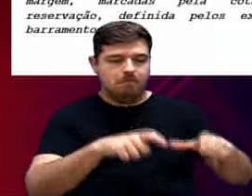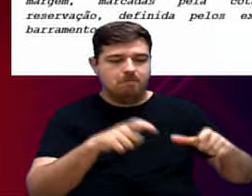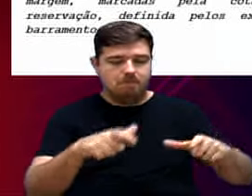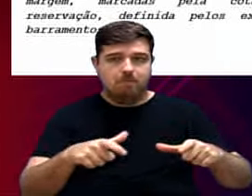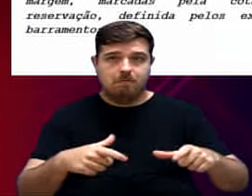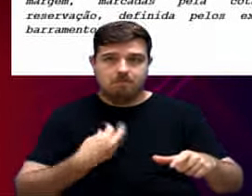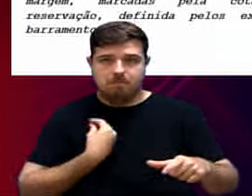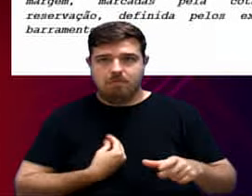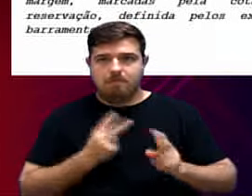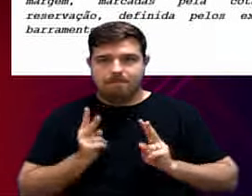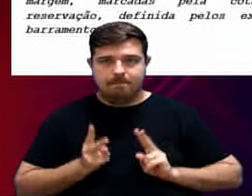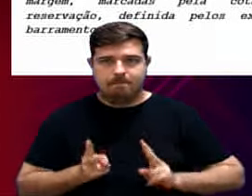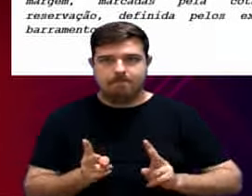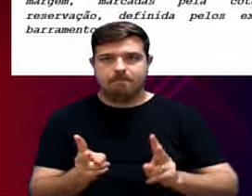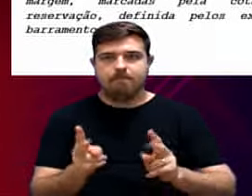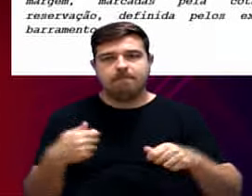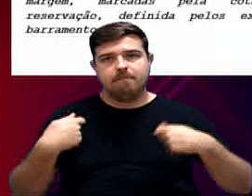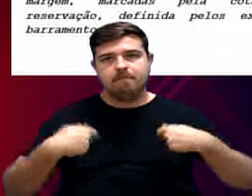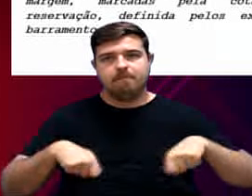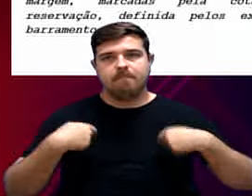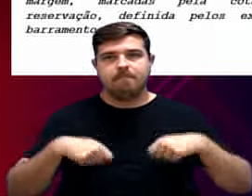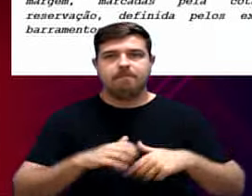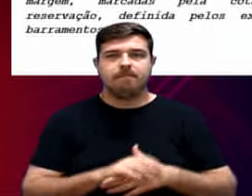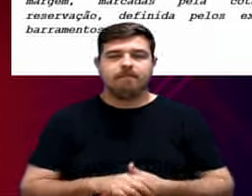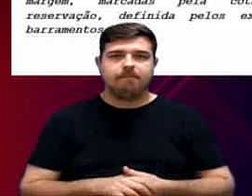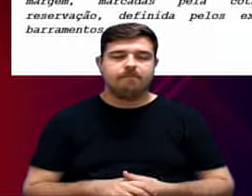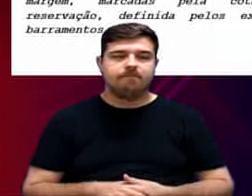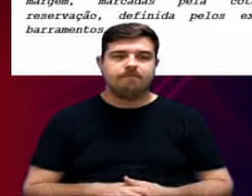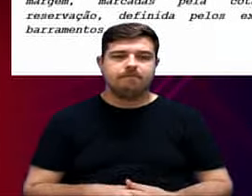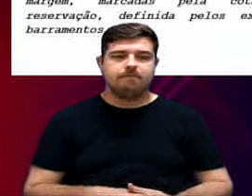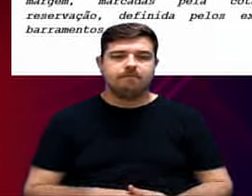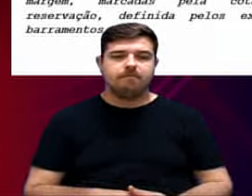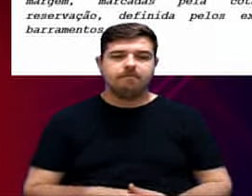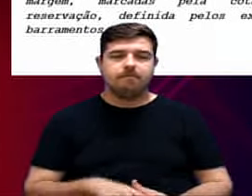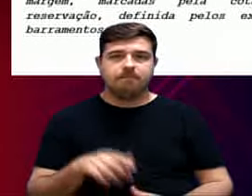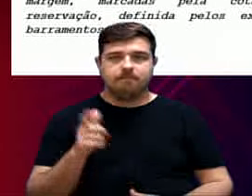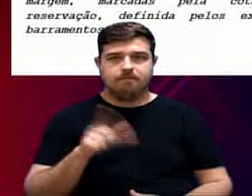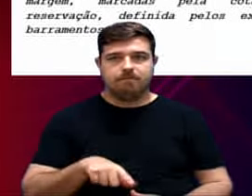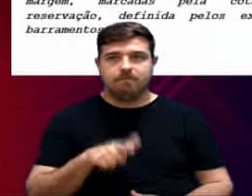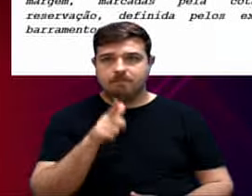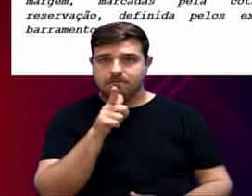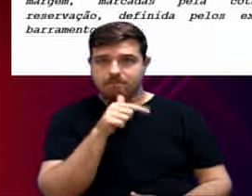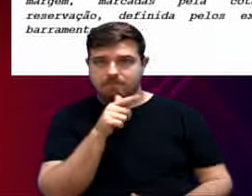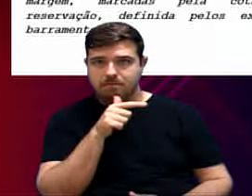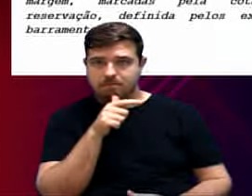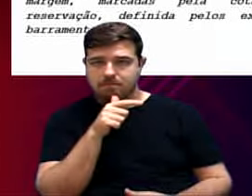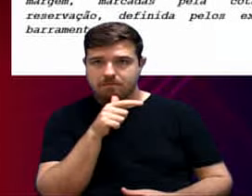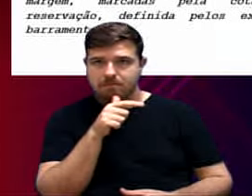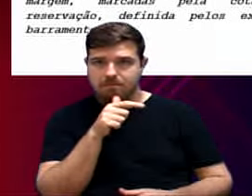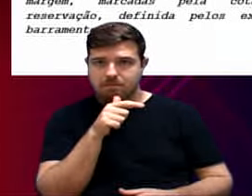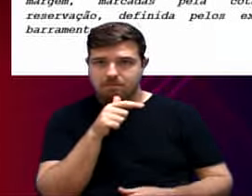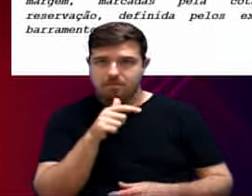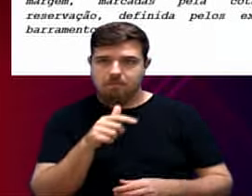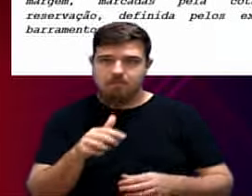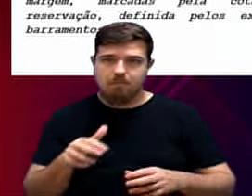permanente ou patrimônio natural e os reservatórios eh